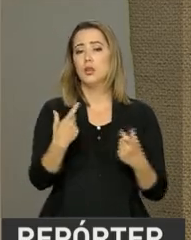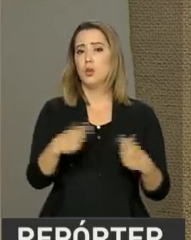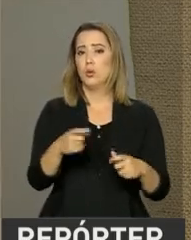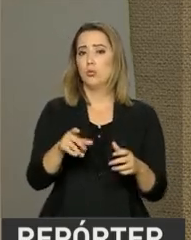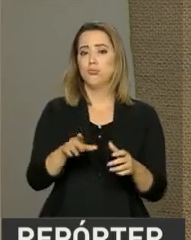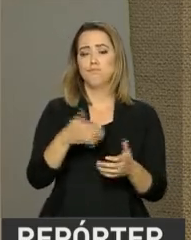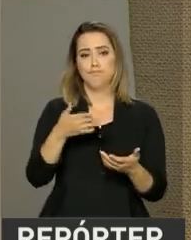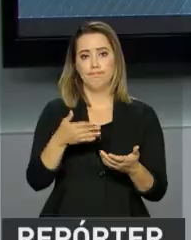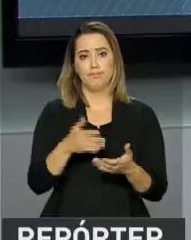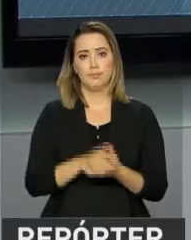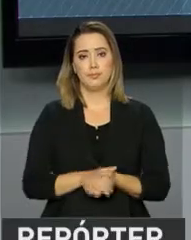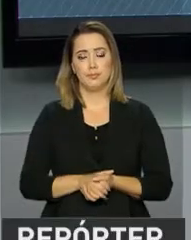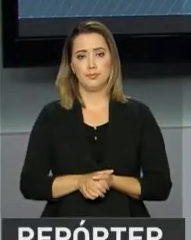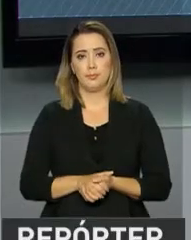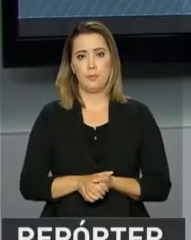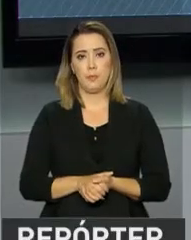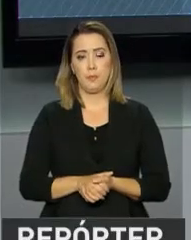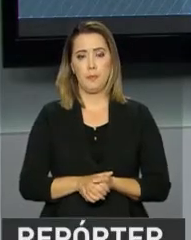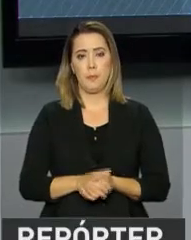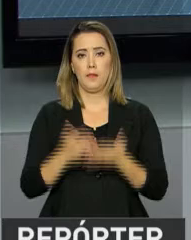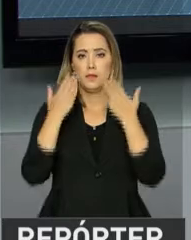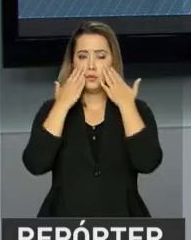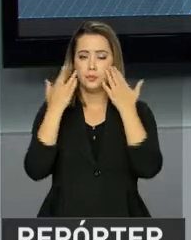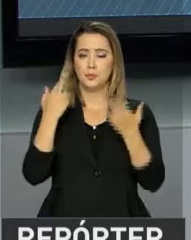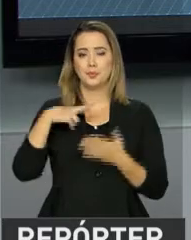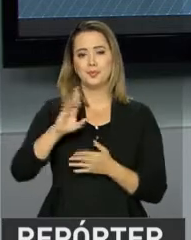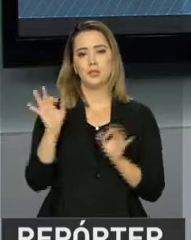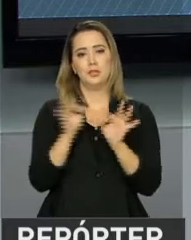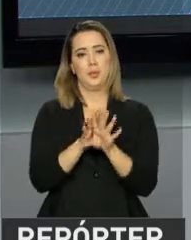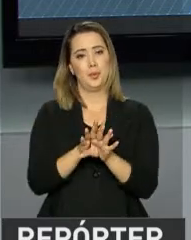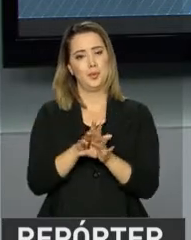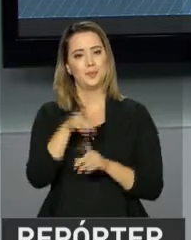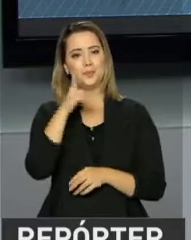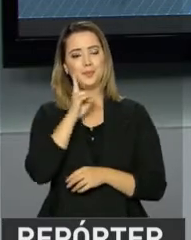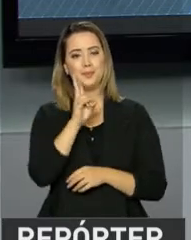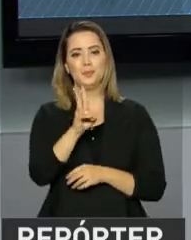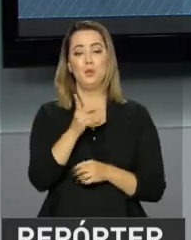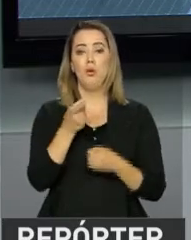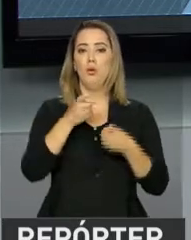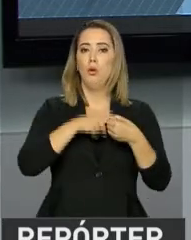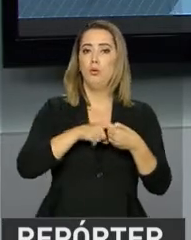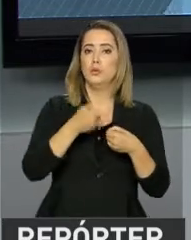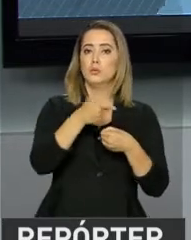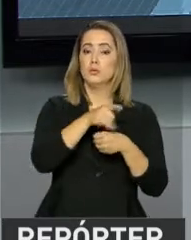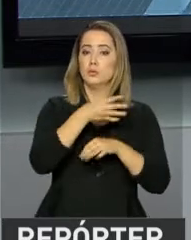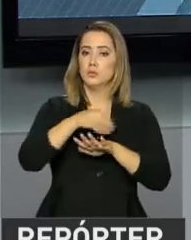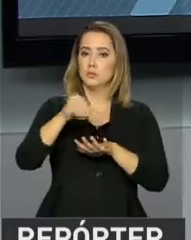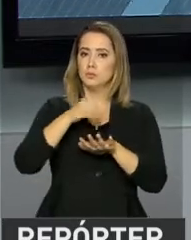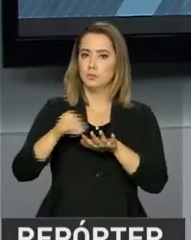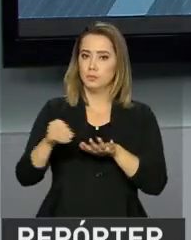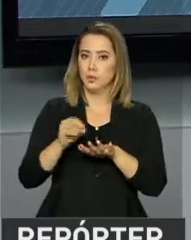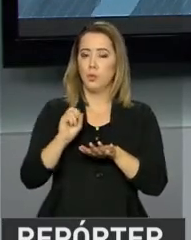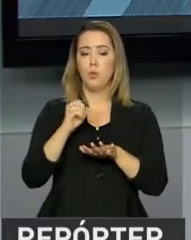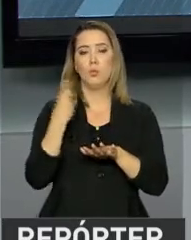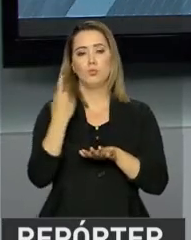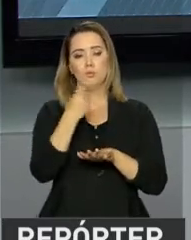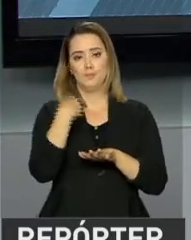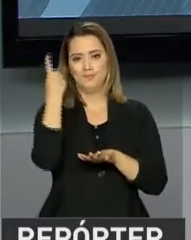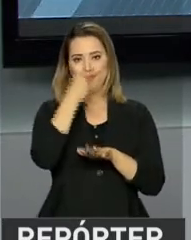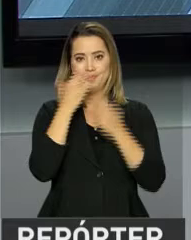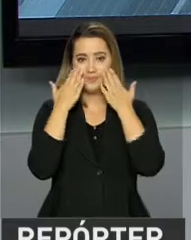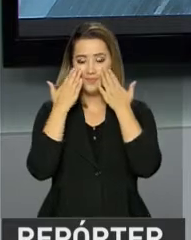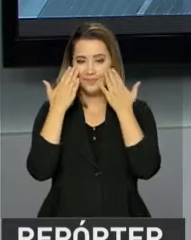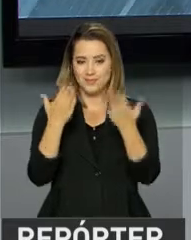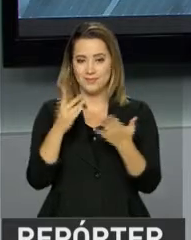aquele problema o repórter nbr fica por aqui nós voltamos a qualquer momento com outras informações ou em uma